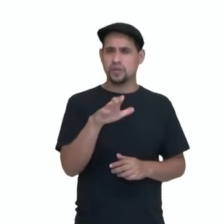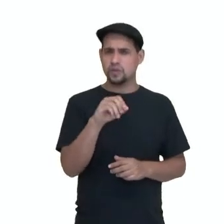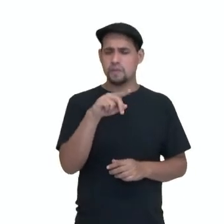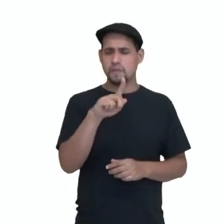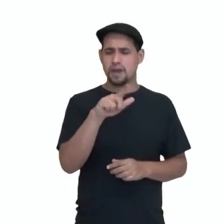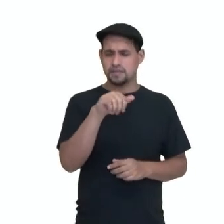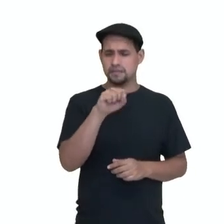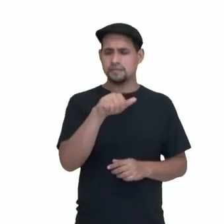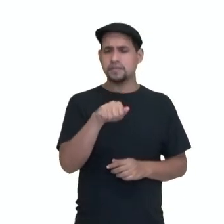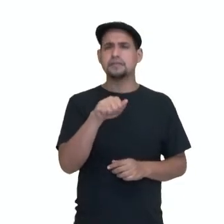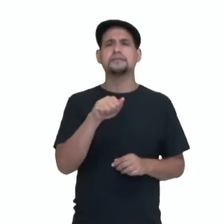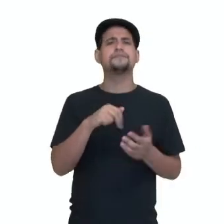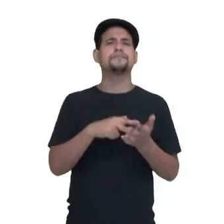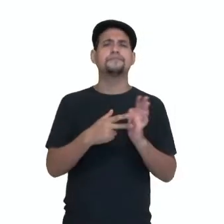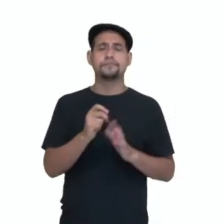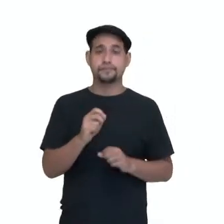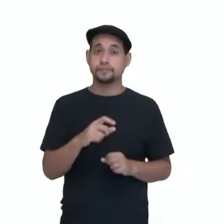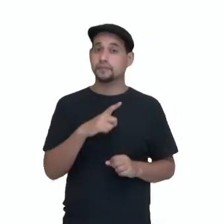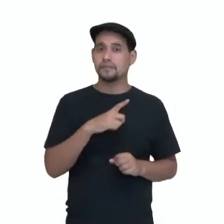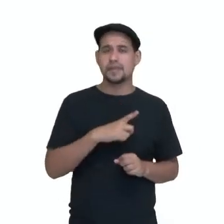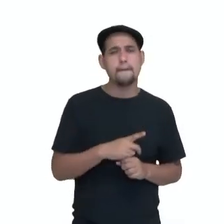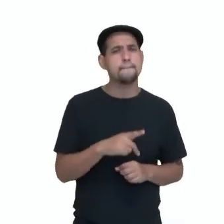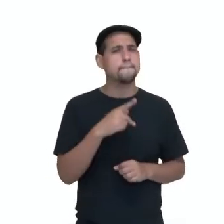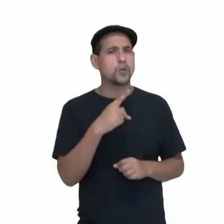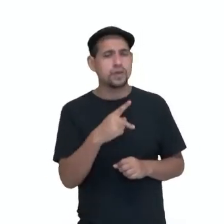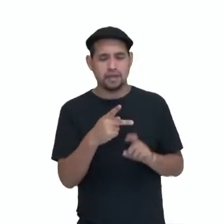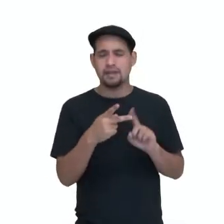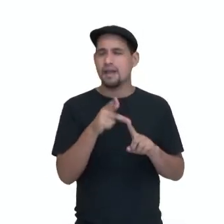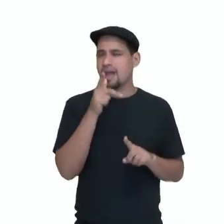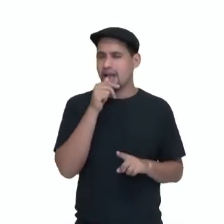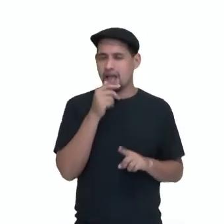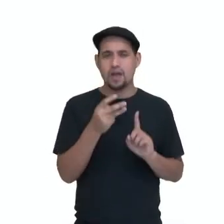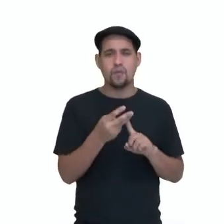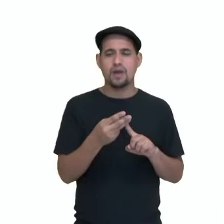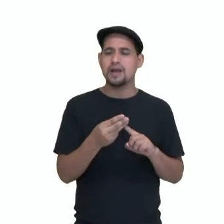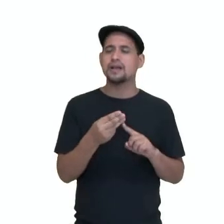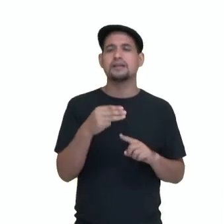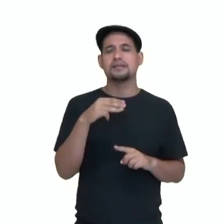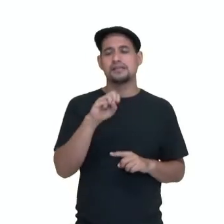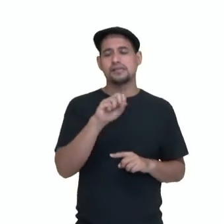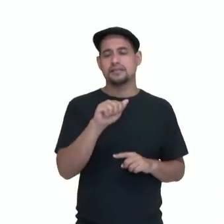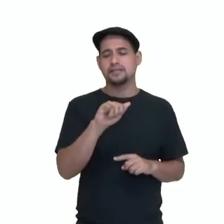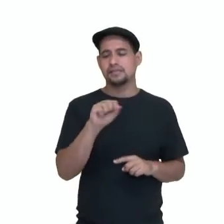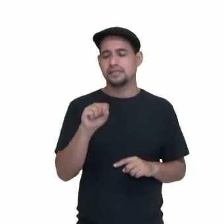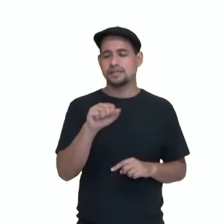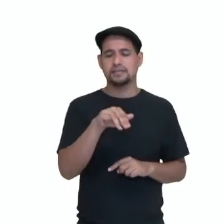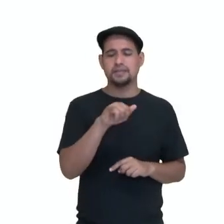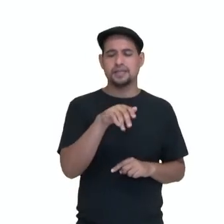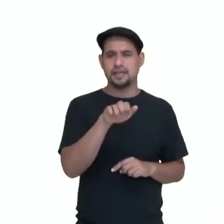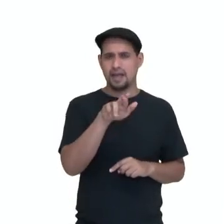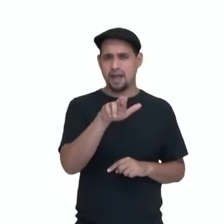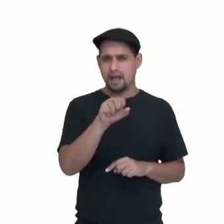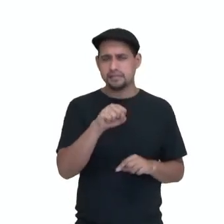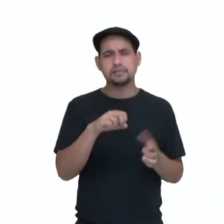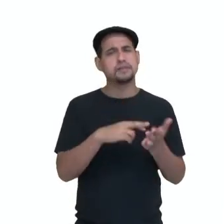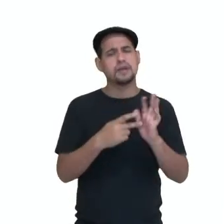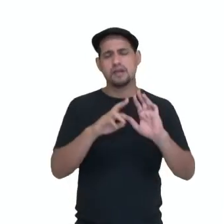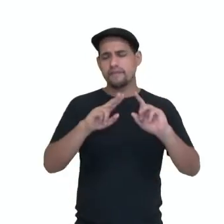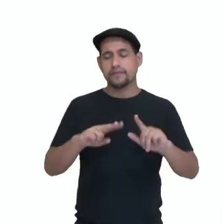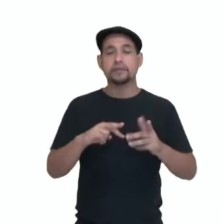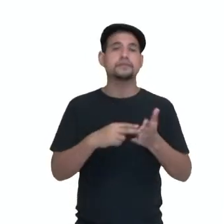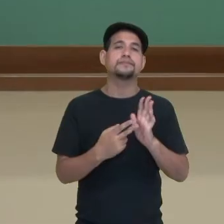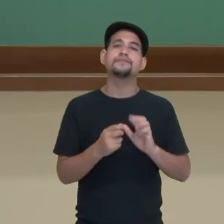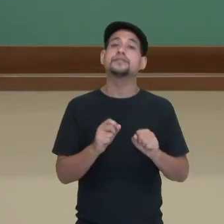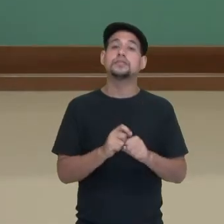Ele tem proteínas, tem água, sais minerais, né? E os elementos figurados é a